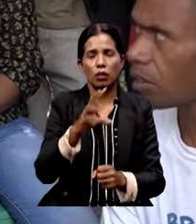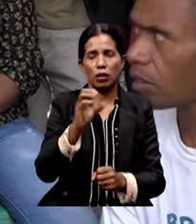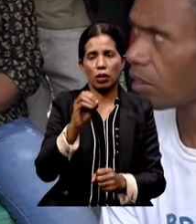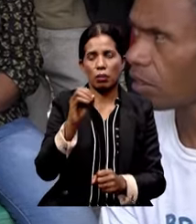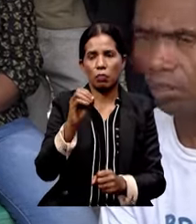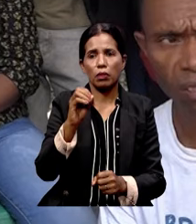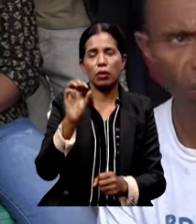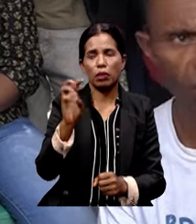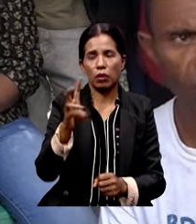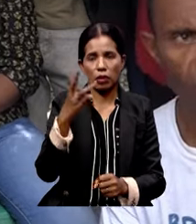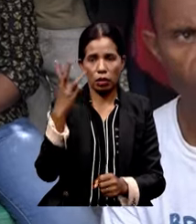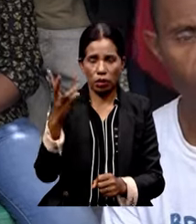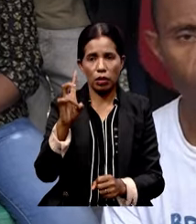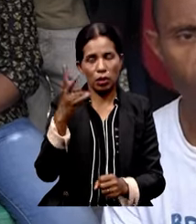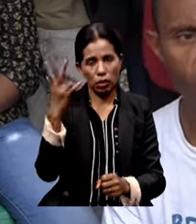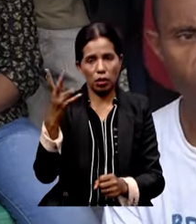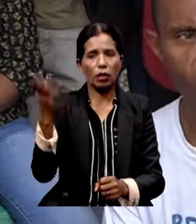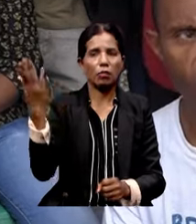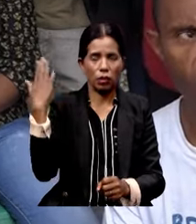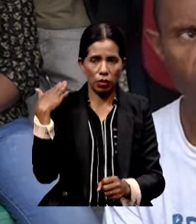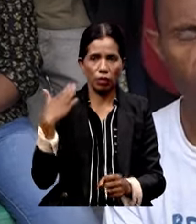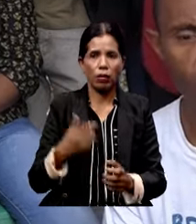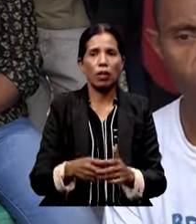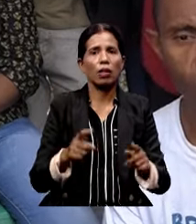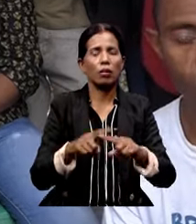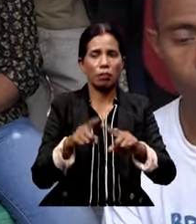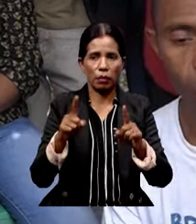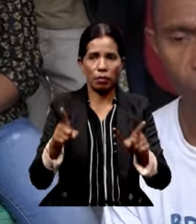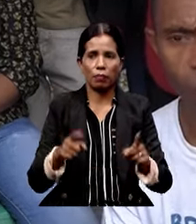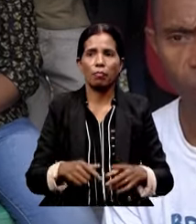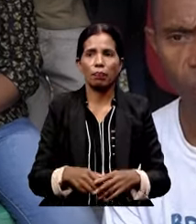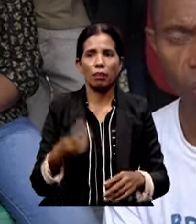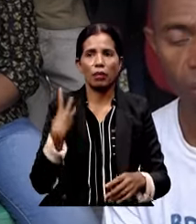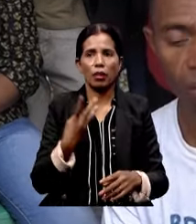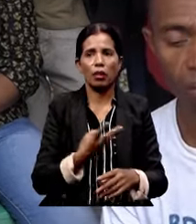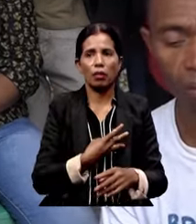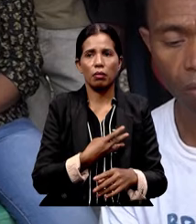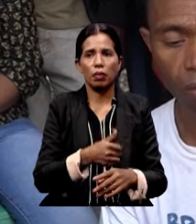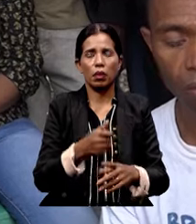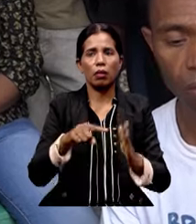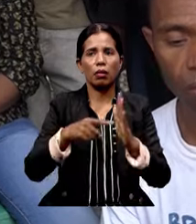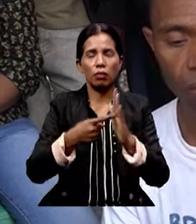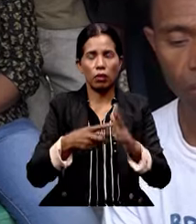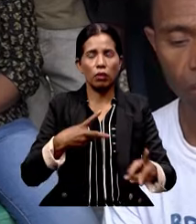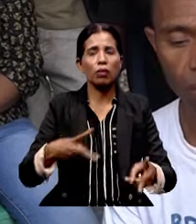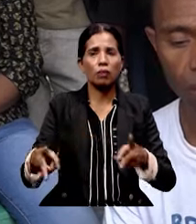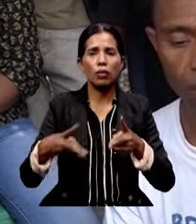2017 bakotu. Mai be ami balun hahu voluntário